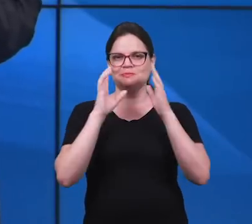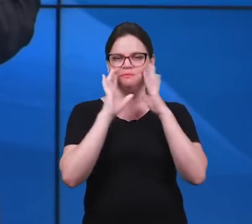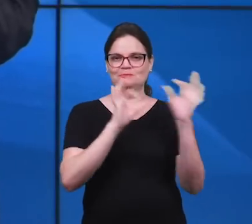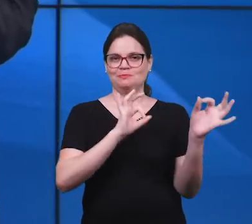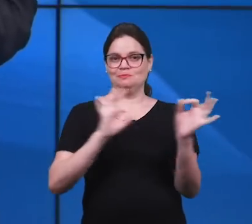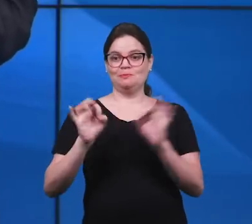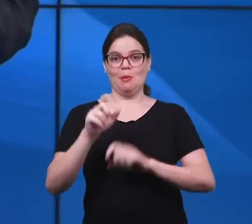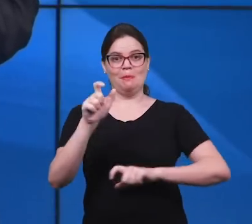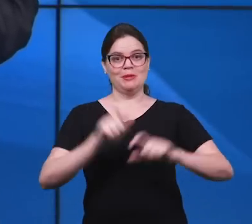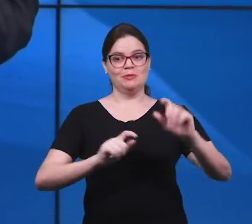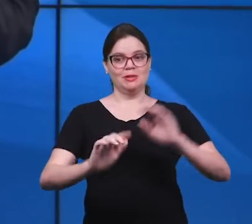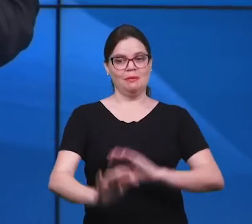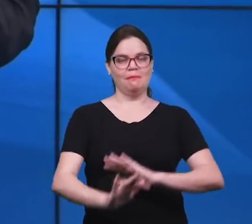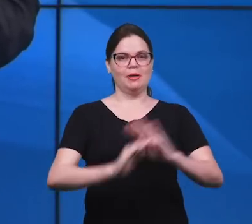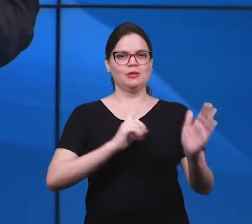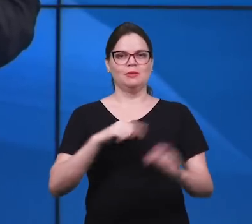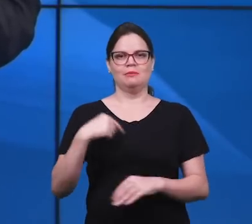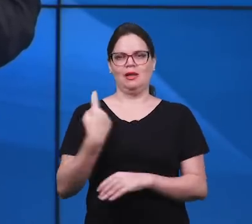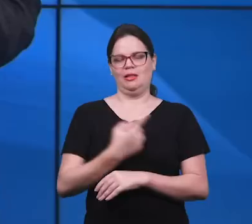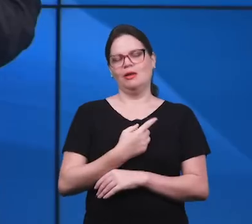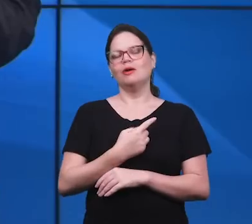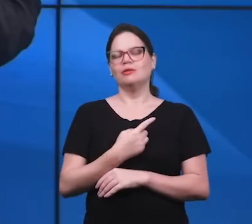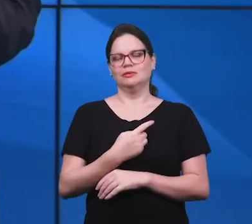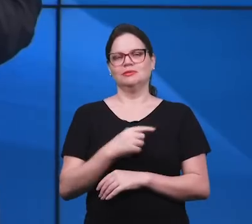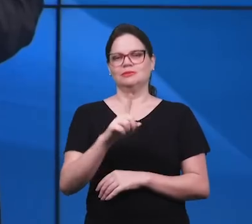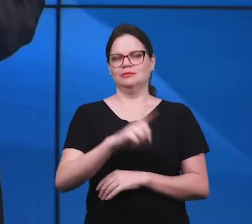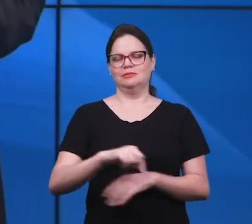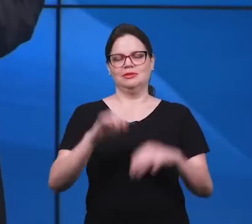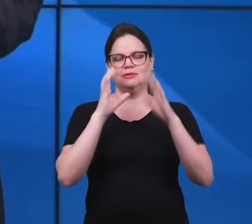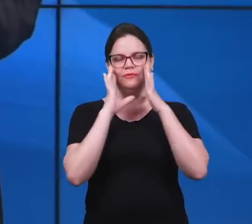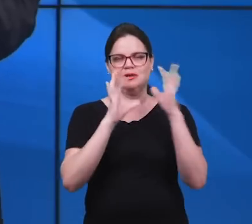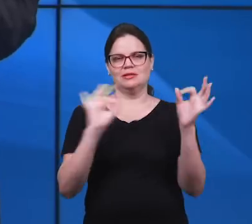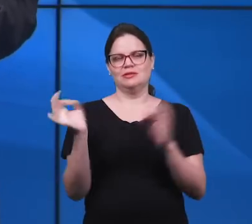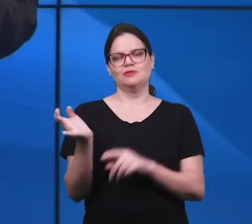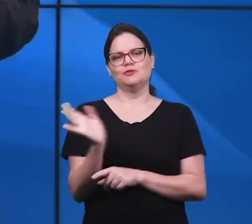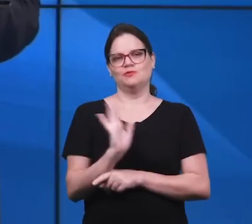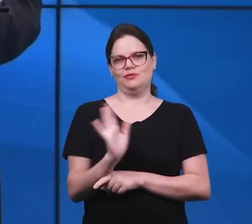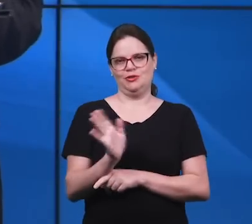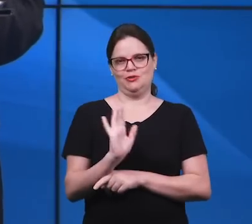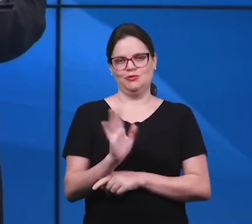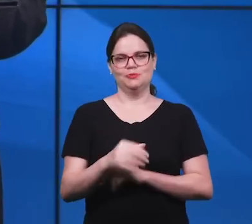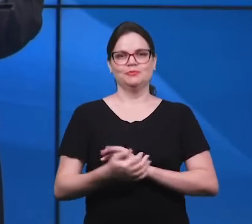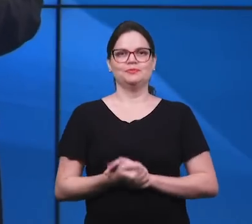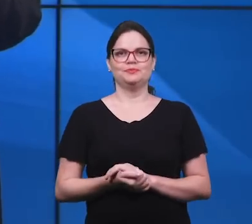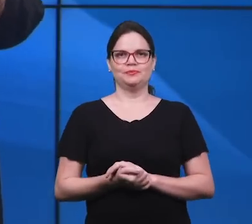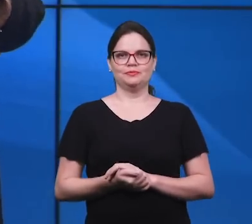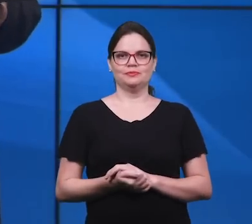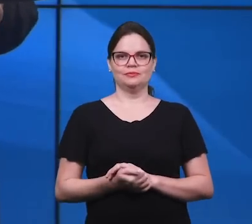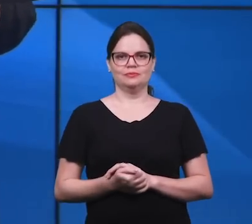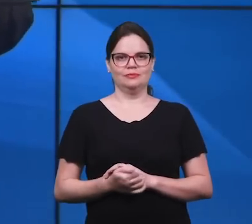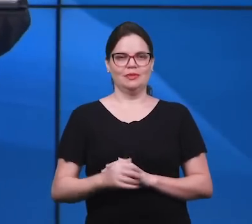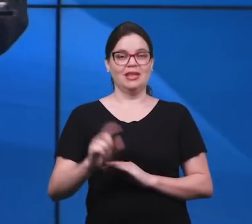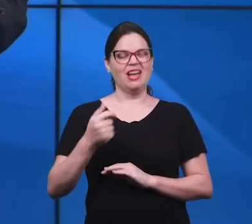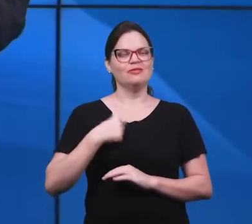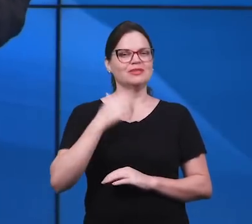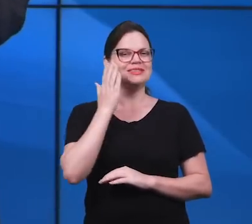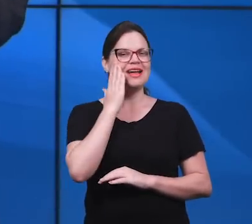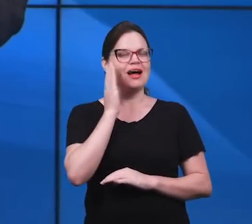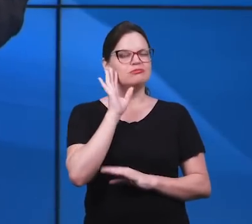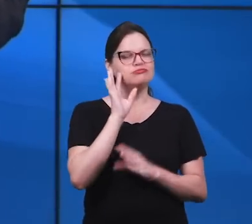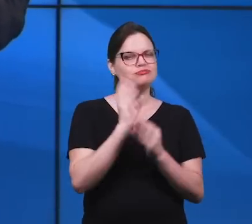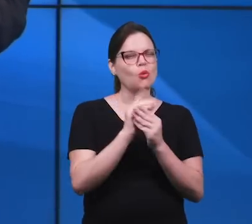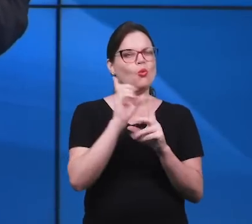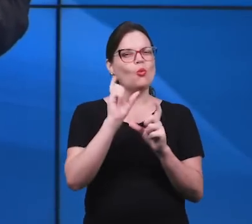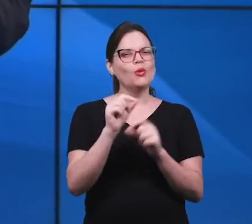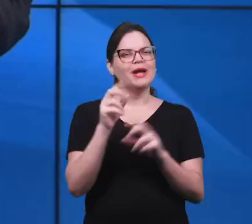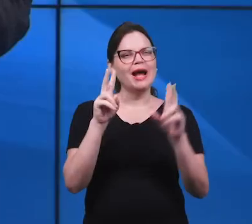suas respostas às perguntas que foram formuladas para essa escola bíblica e eles então nos dão já aqui uma ideia, né, do